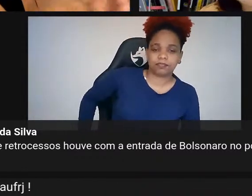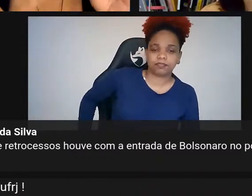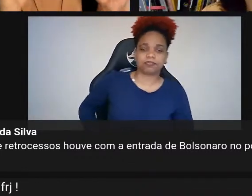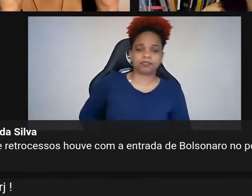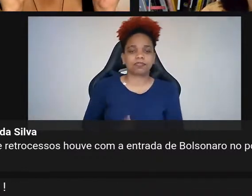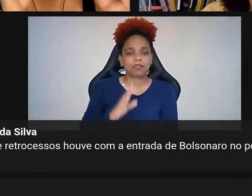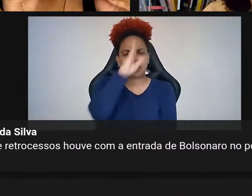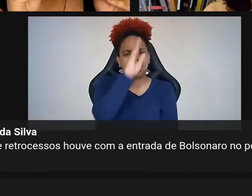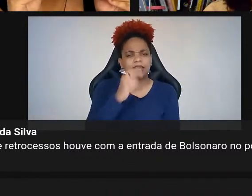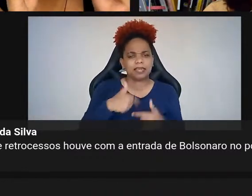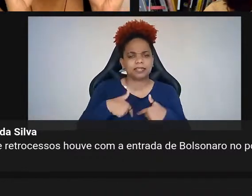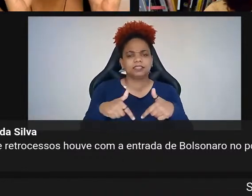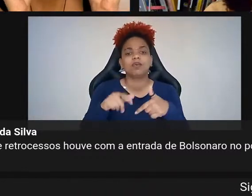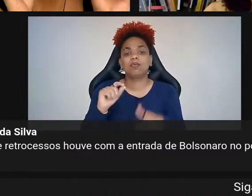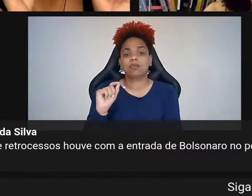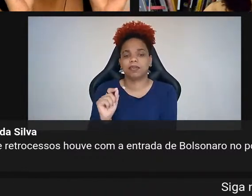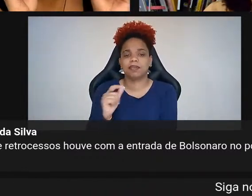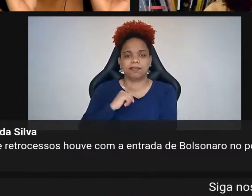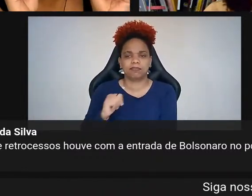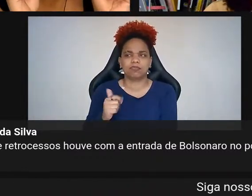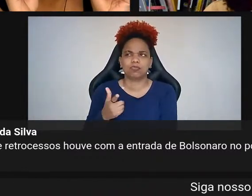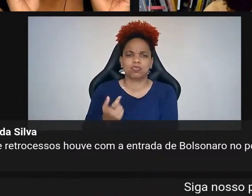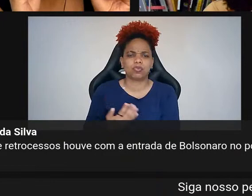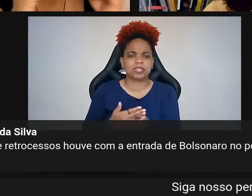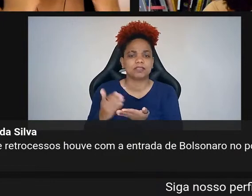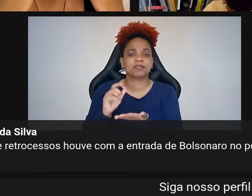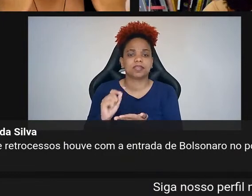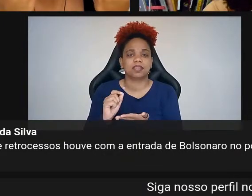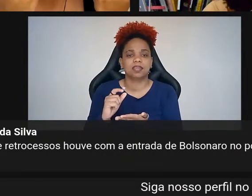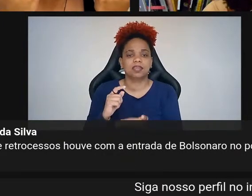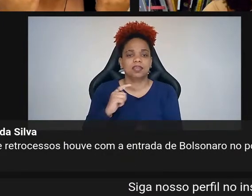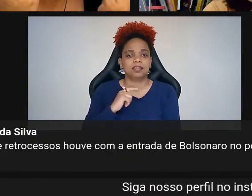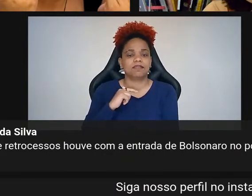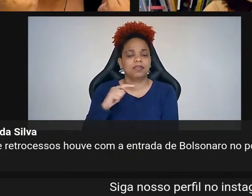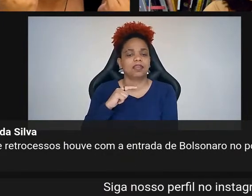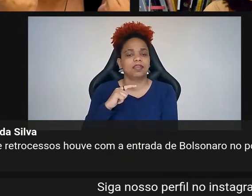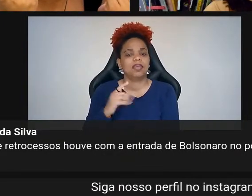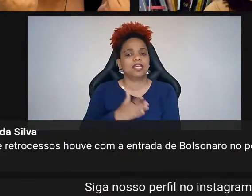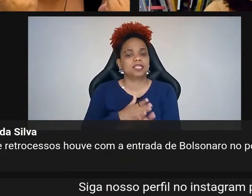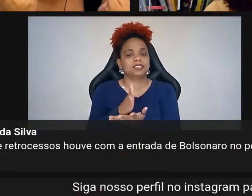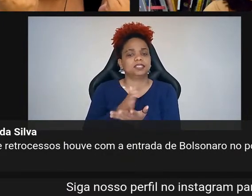fez? Retirou a população LGBTQIA+ das diretrizes de